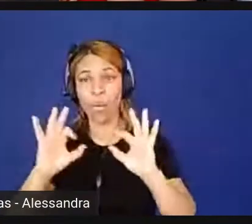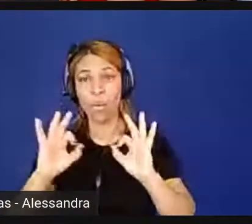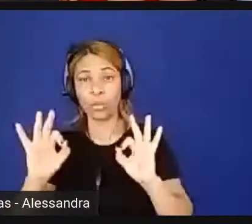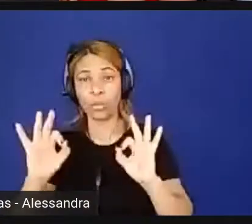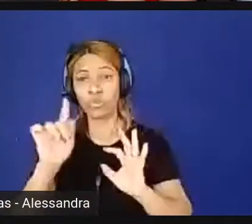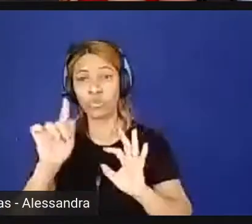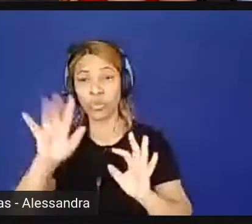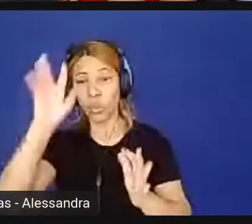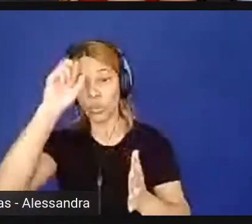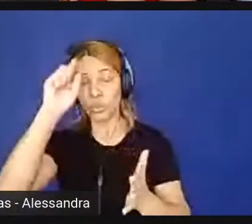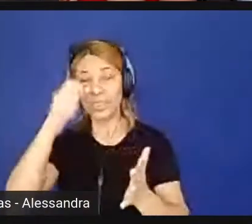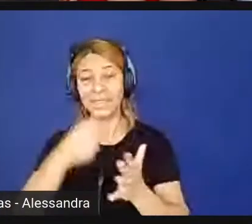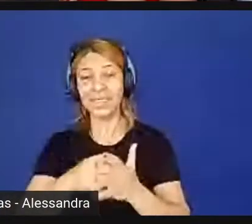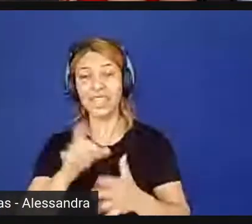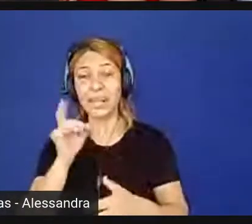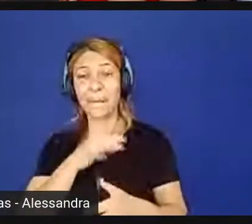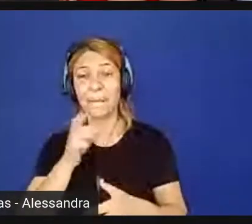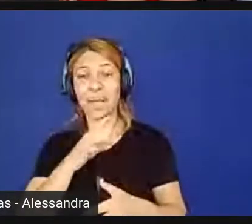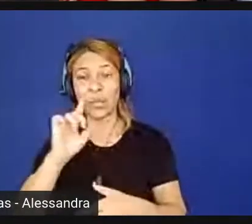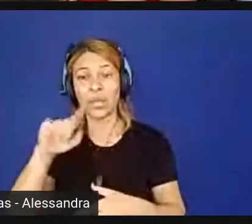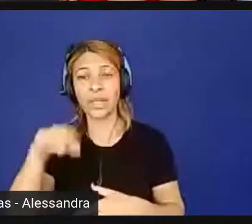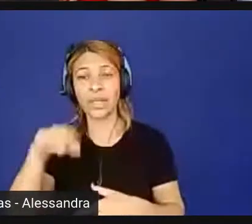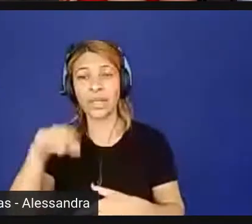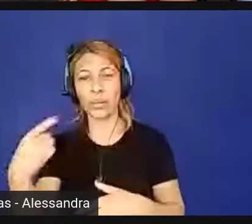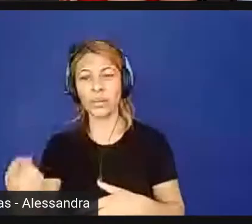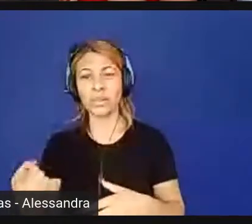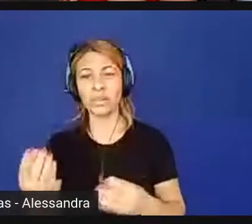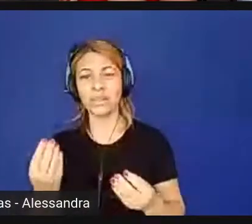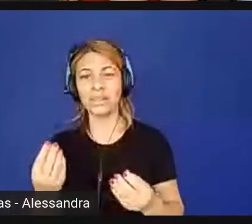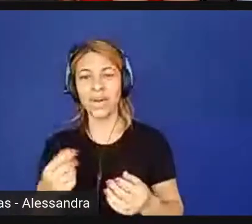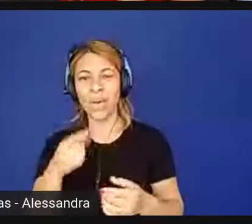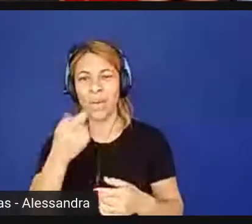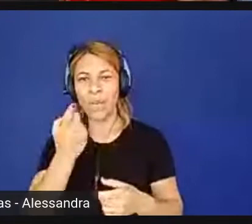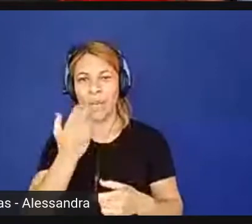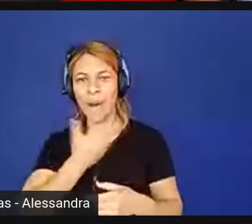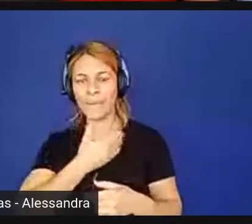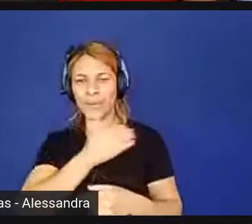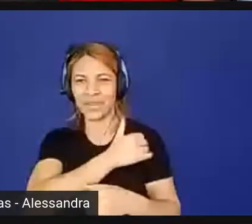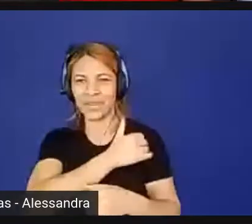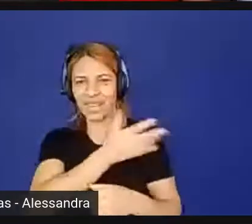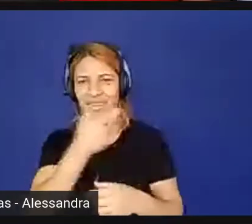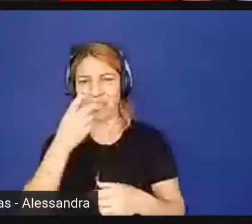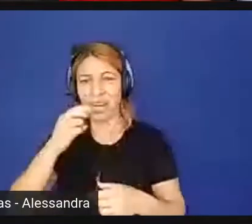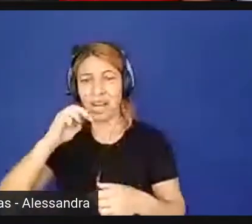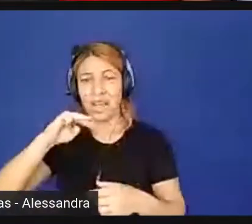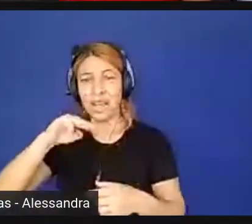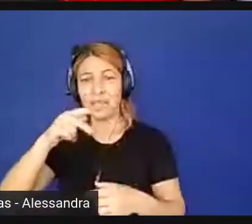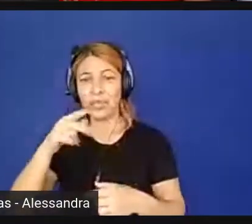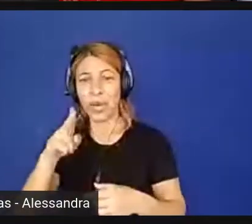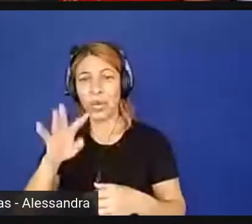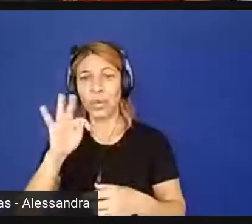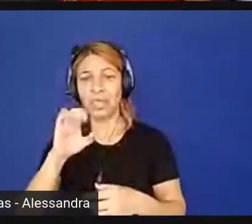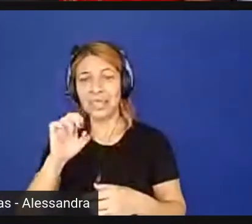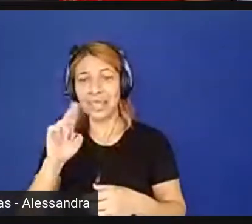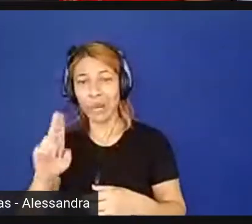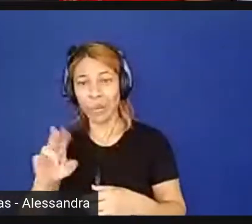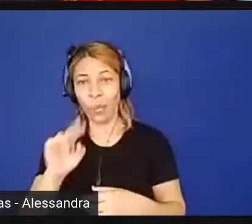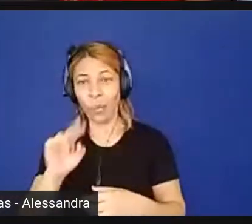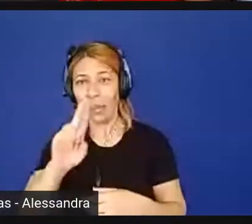decide porque ele tem medo de depois, como dizia um colega meu, o TCU, o MPU, a CGU, tudo que termina com um vai atrás do...